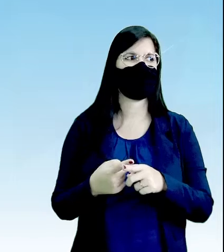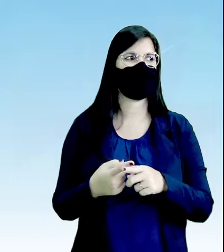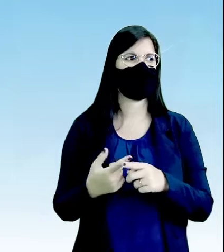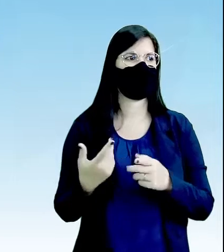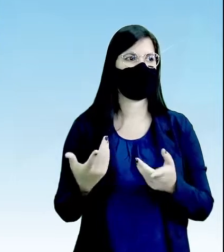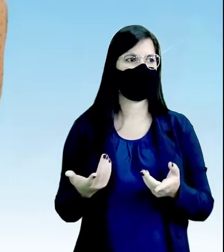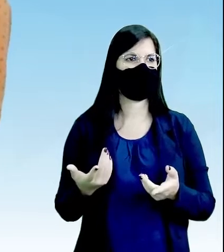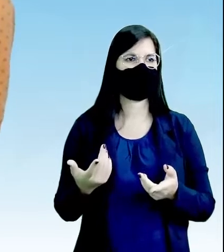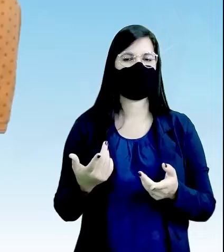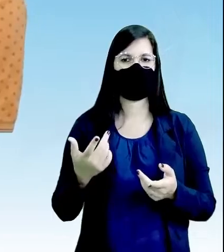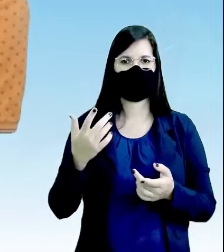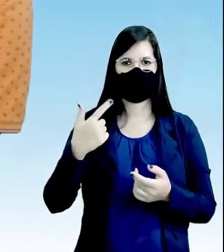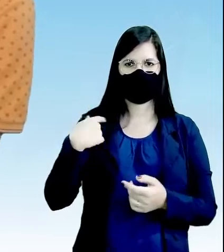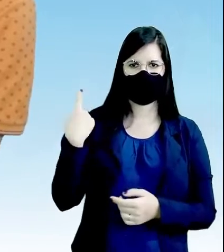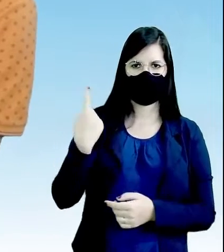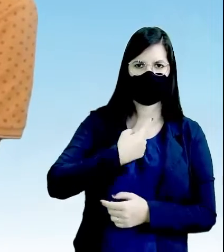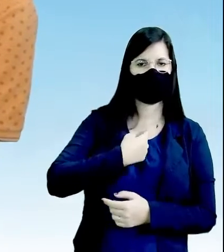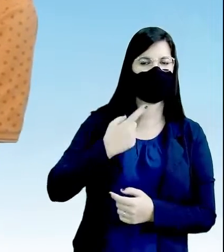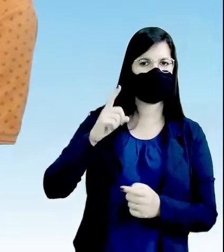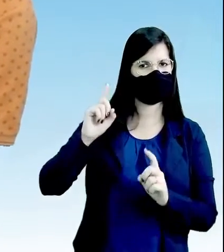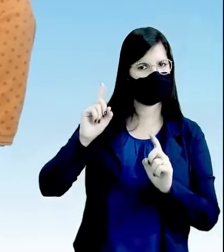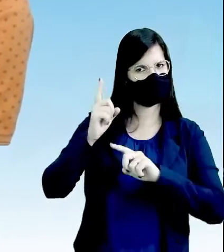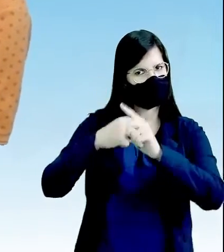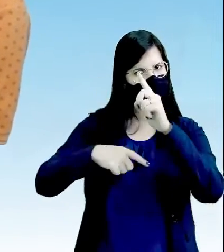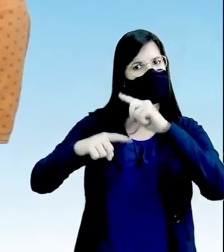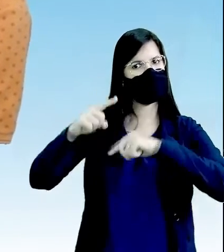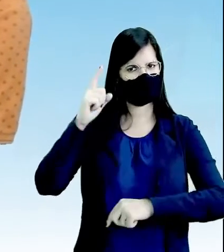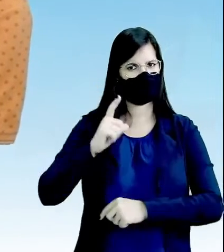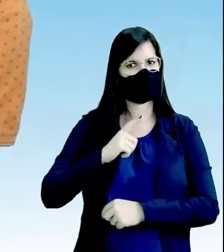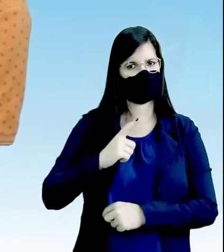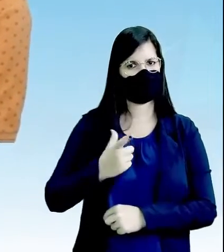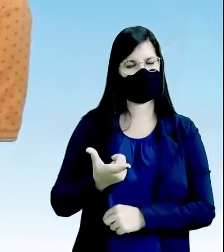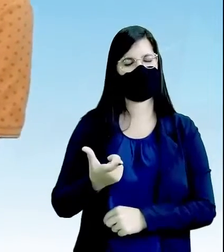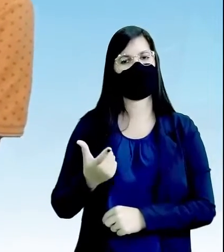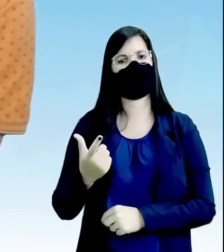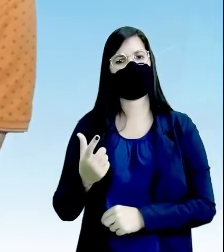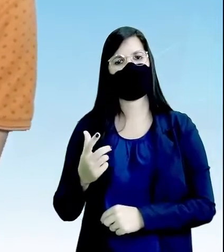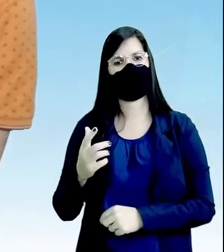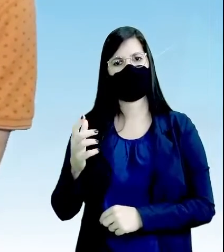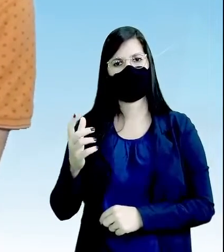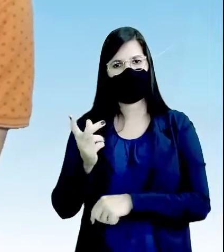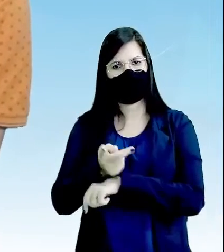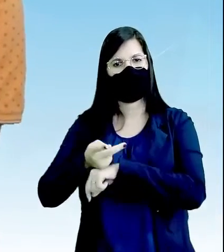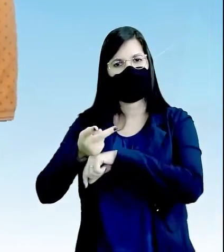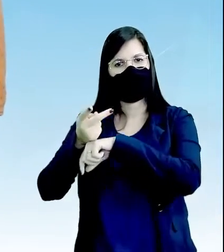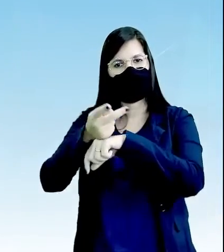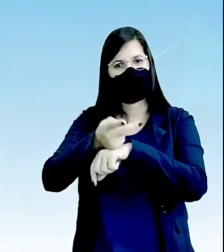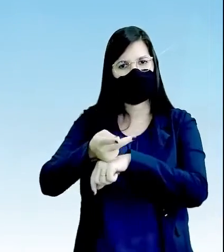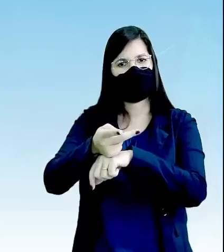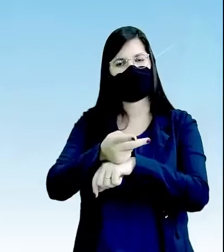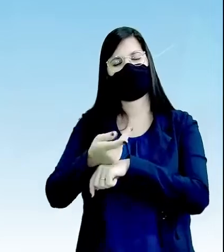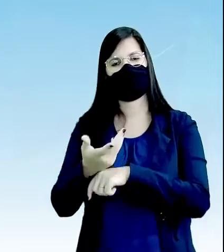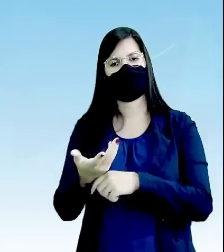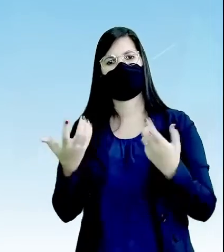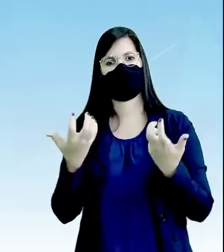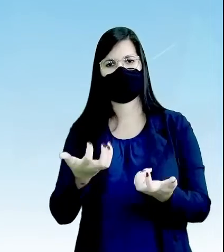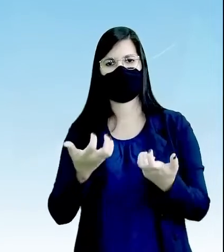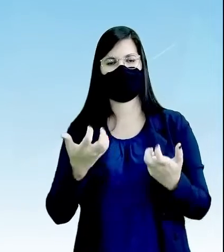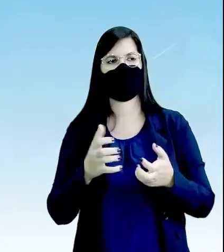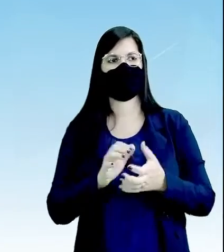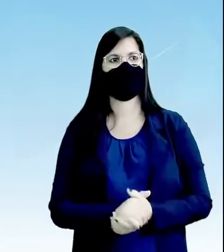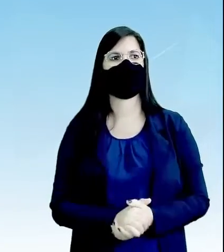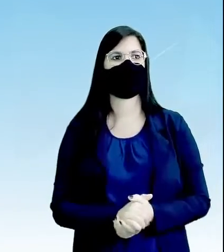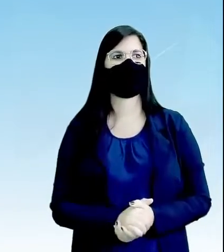Será que nós somos revolucionários? Eis a questão, né? A busca dessa A ida. busca, Vamos buscar. né? E aqui nós